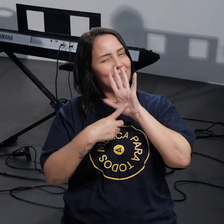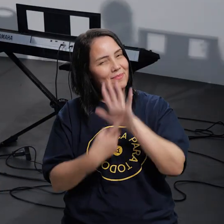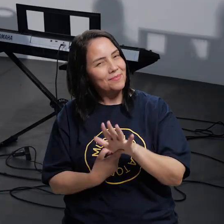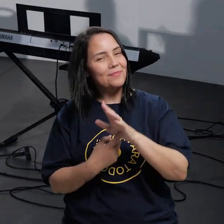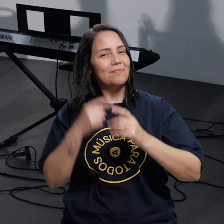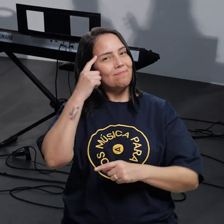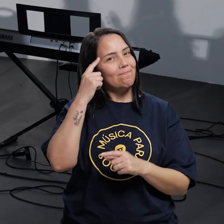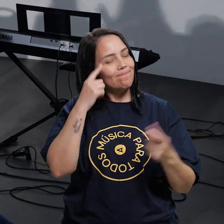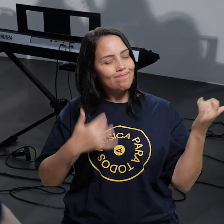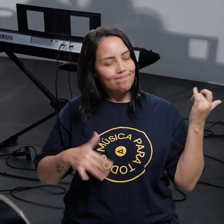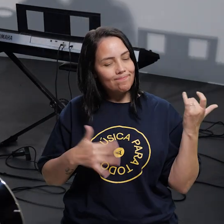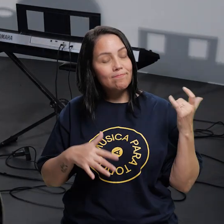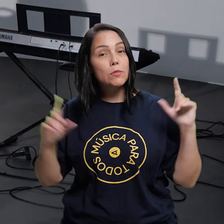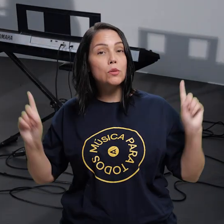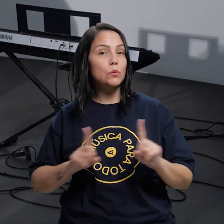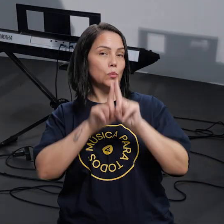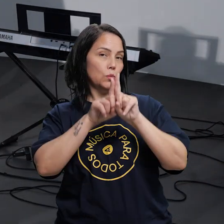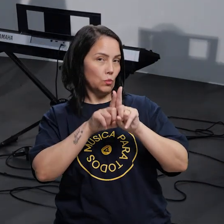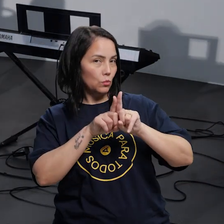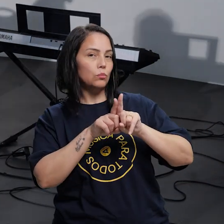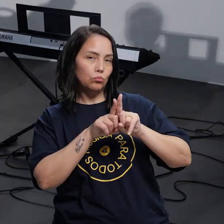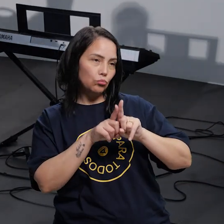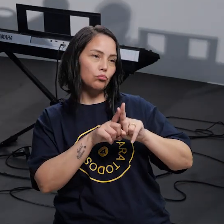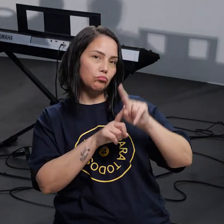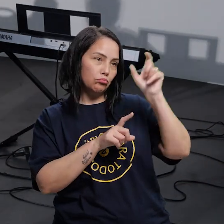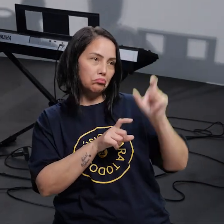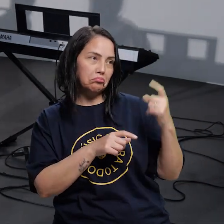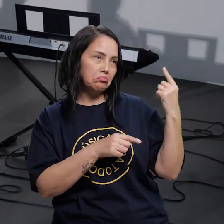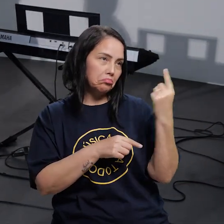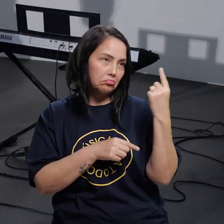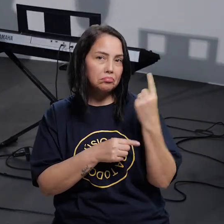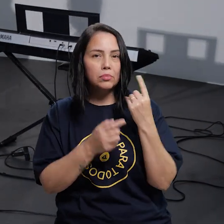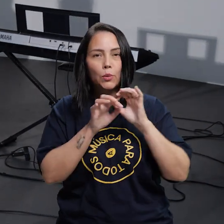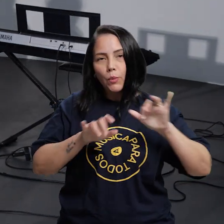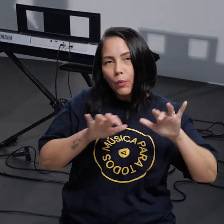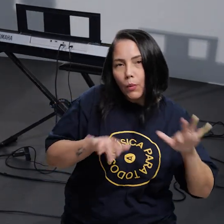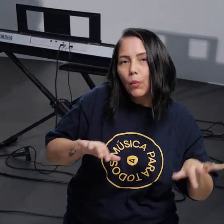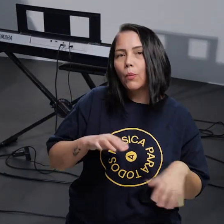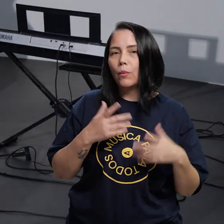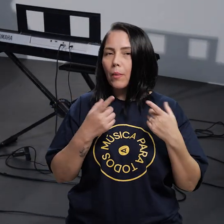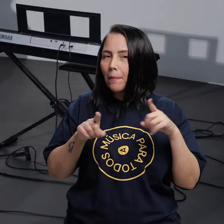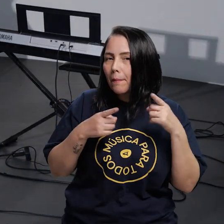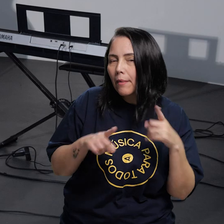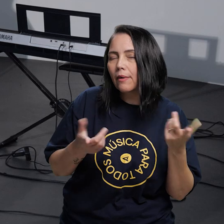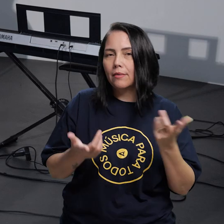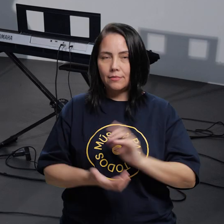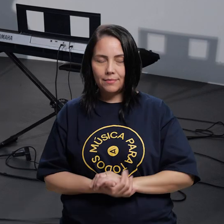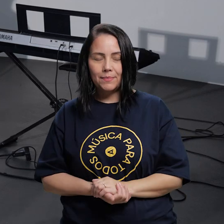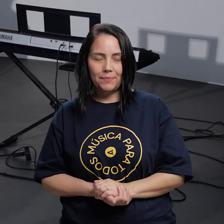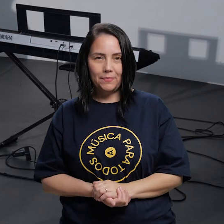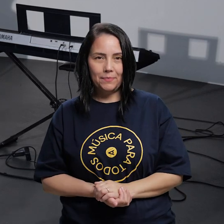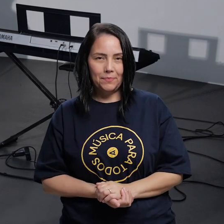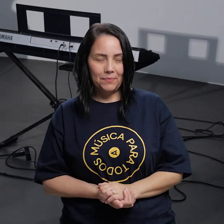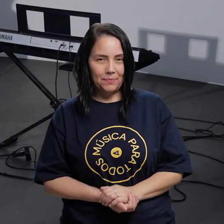gente vai apresentar o número pensando no violão como instrumento de acompanhamento, junto com um solo do teclado, fazendo a melodia no